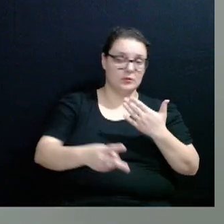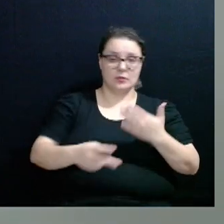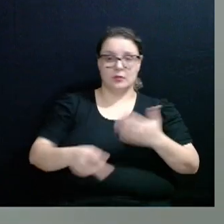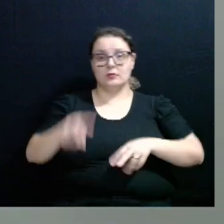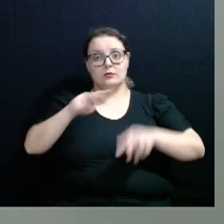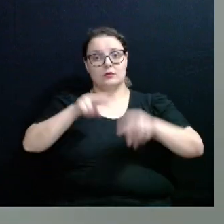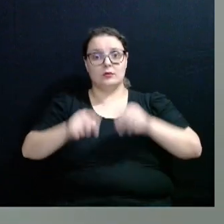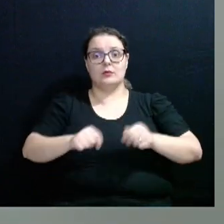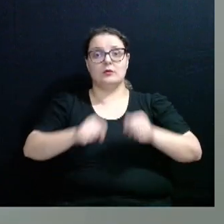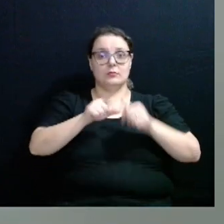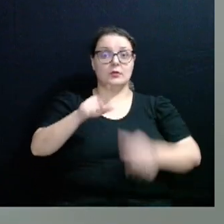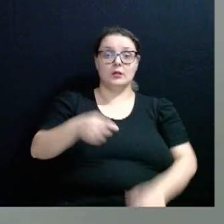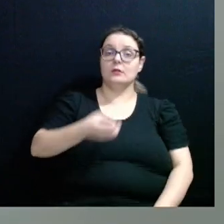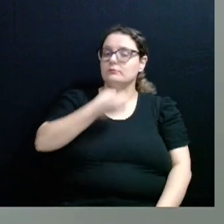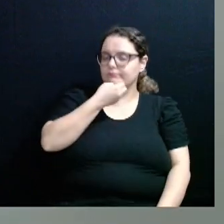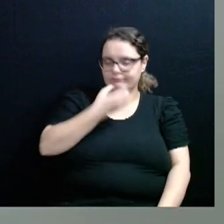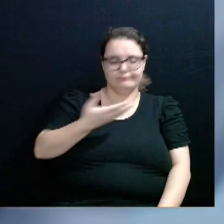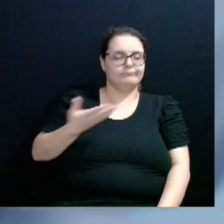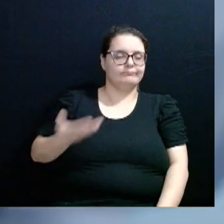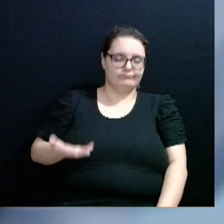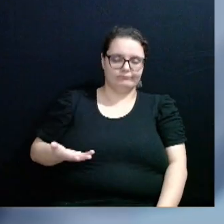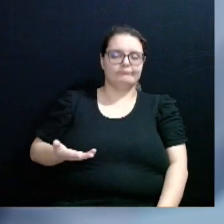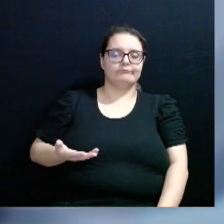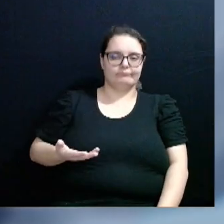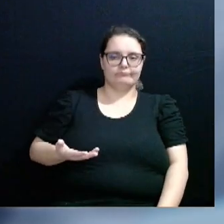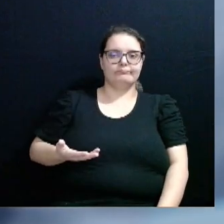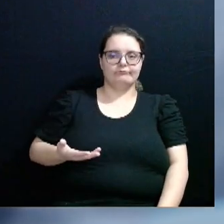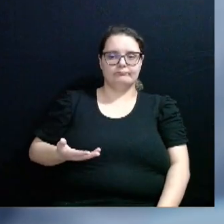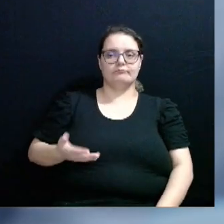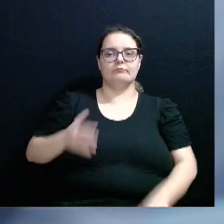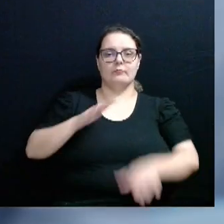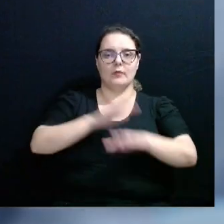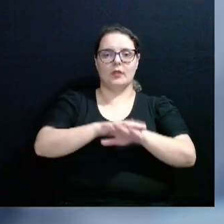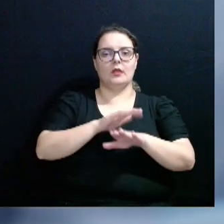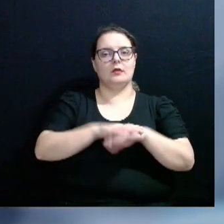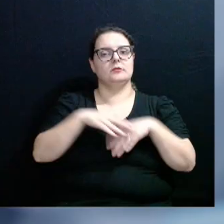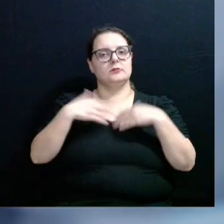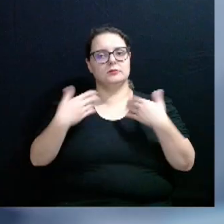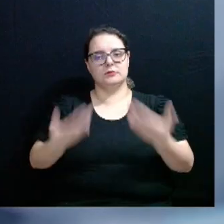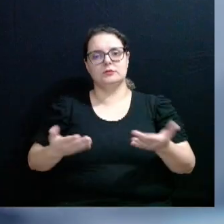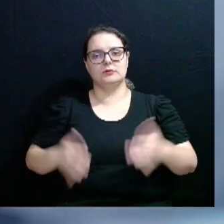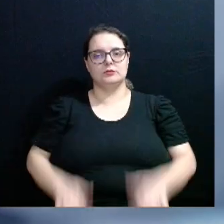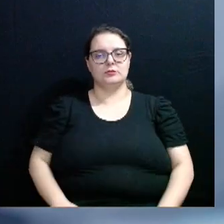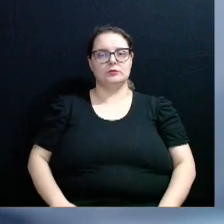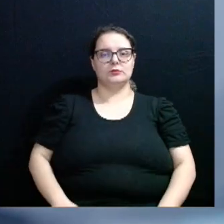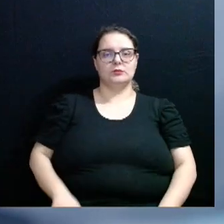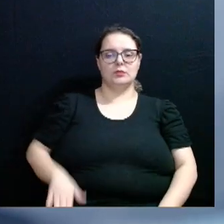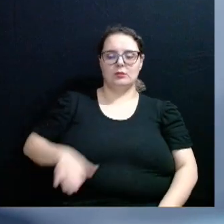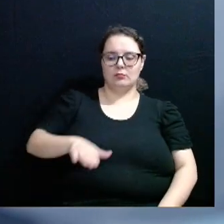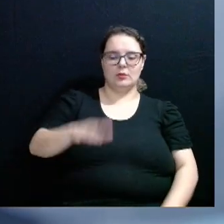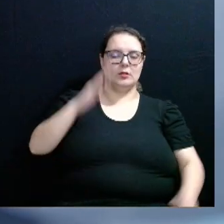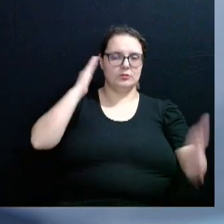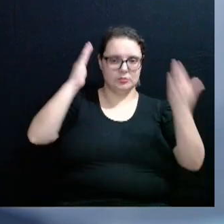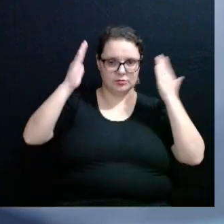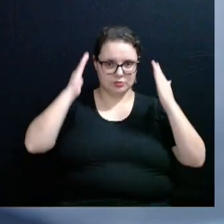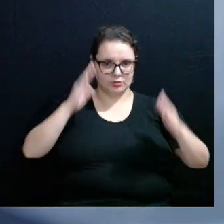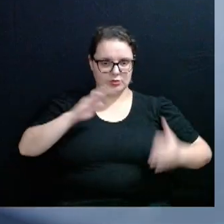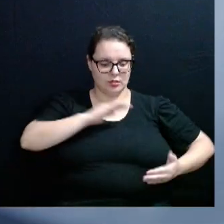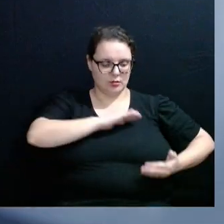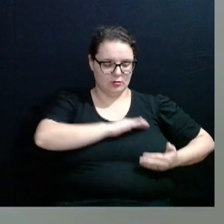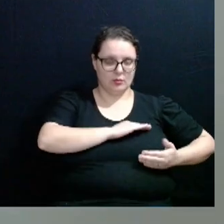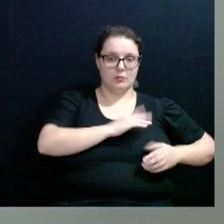né? Então, essas ações, né, de carretas de mamografia, elas procuram